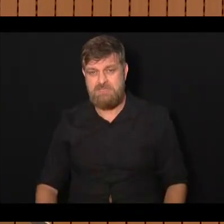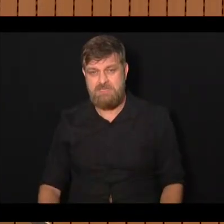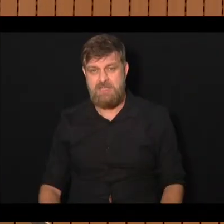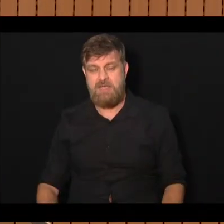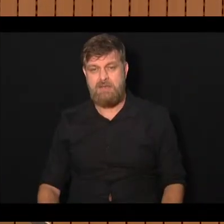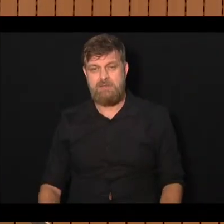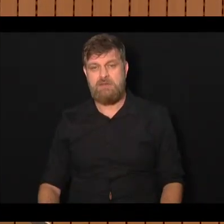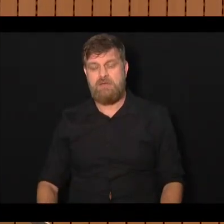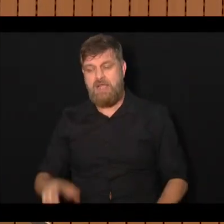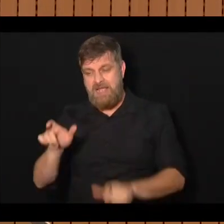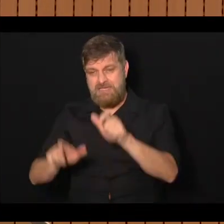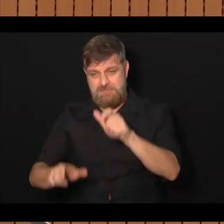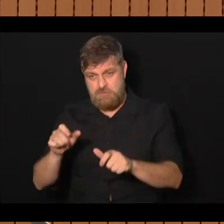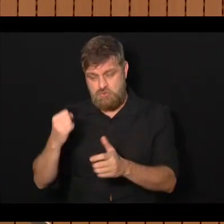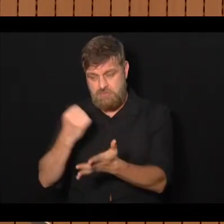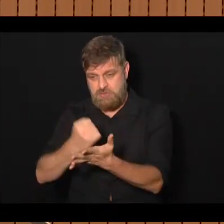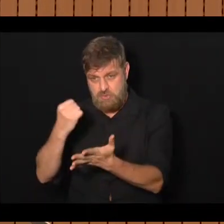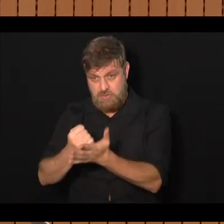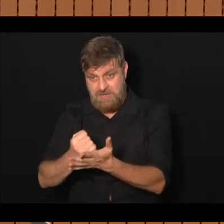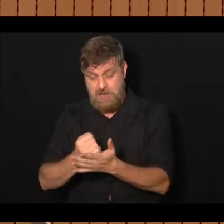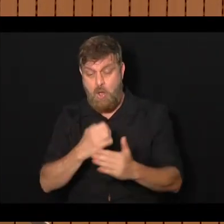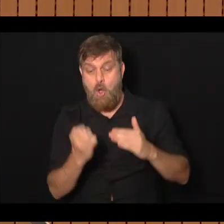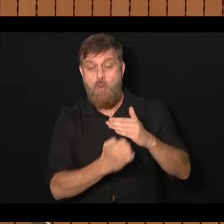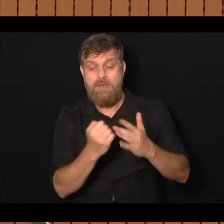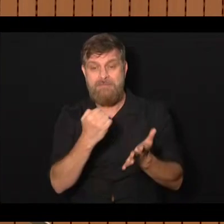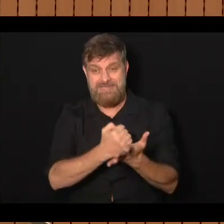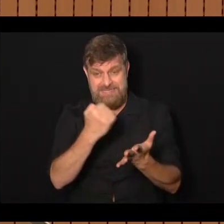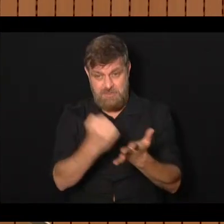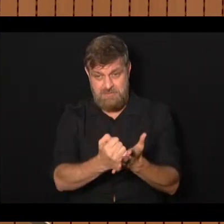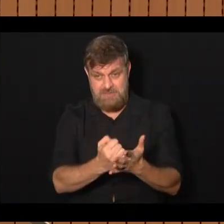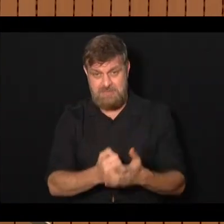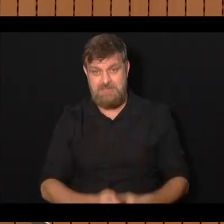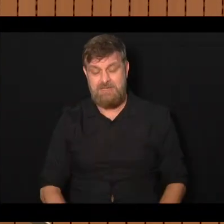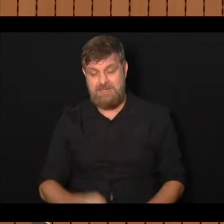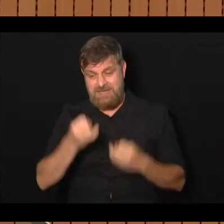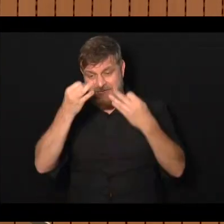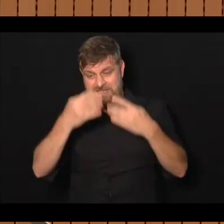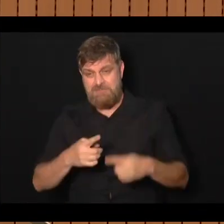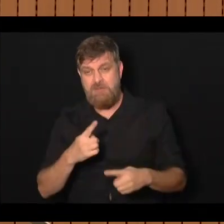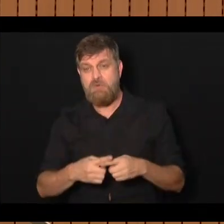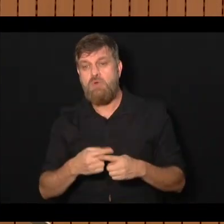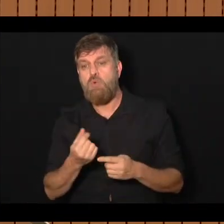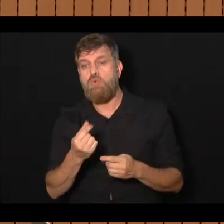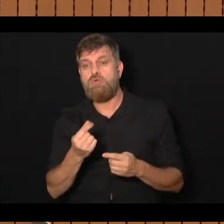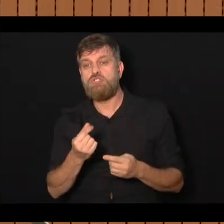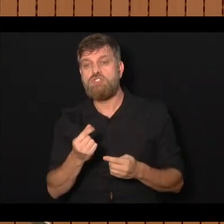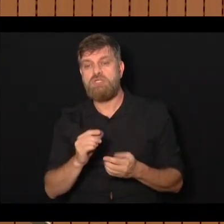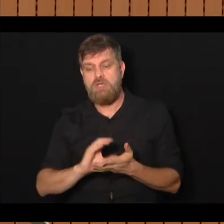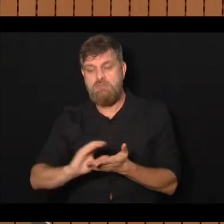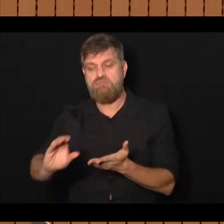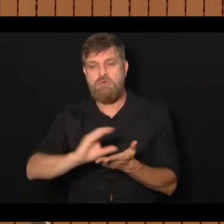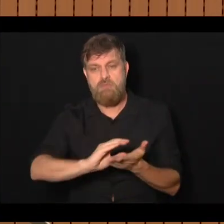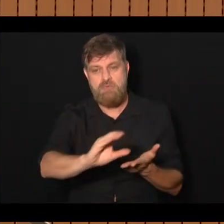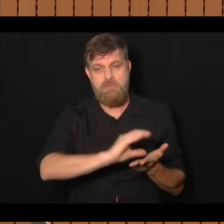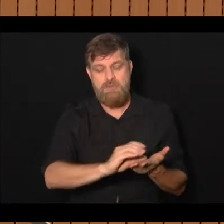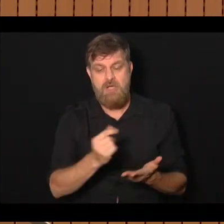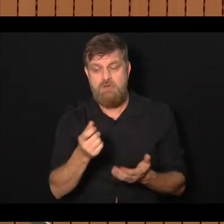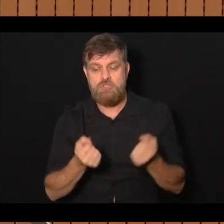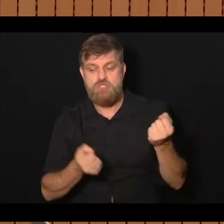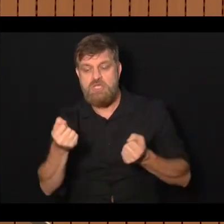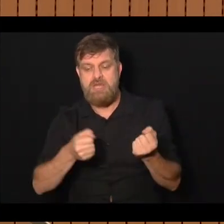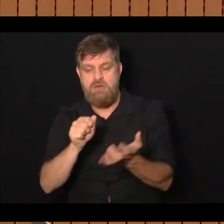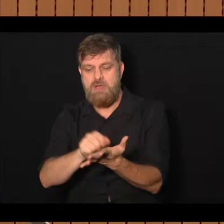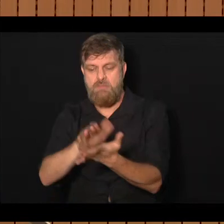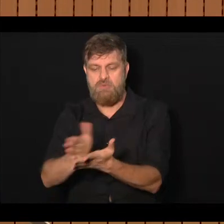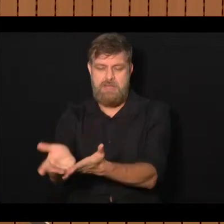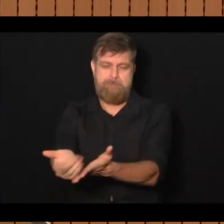celebrados com as pessoas físicas ou jurídicas que justificam a destinação dos valores arrecadados,